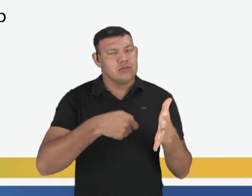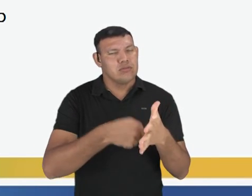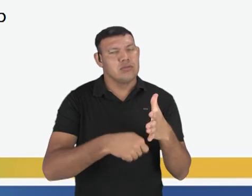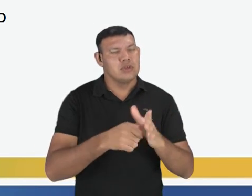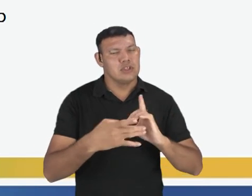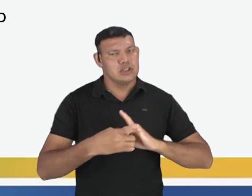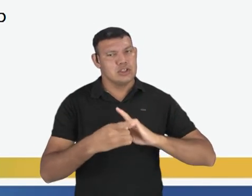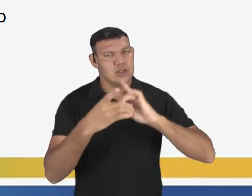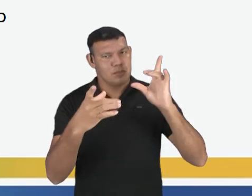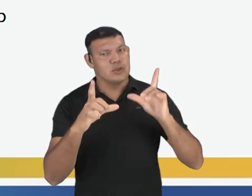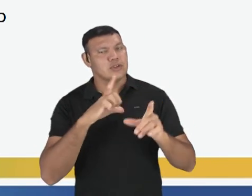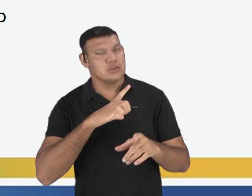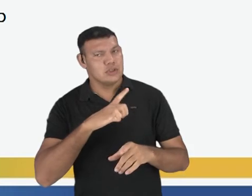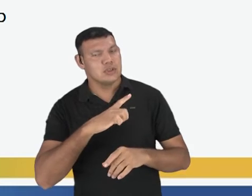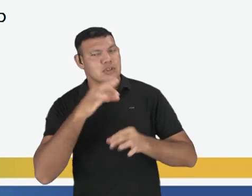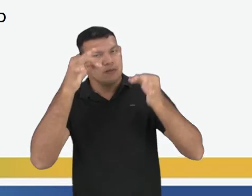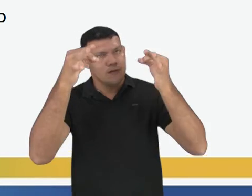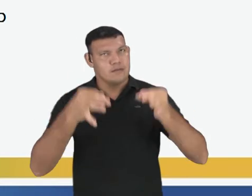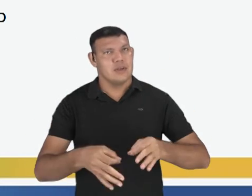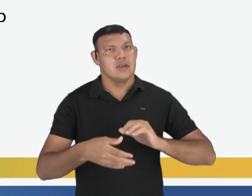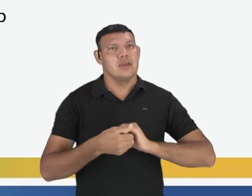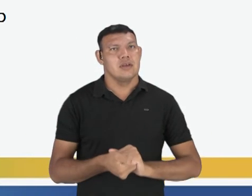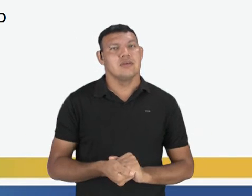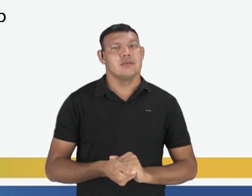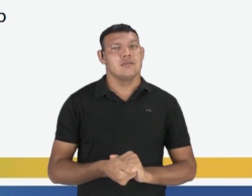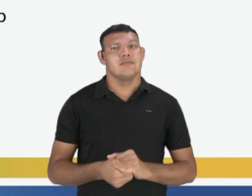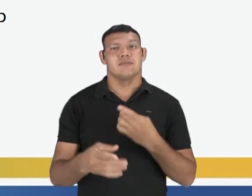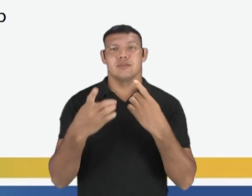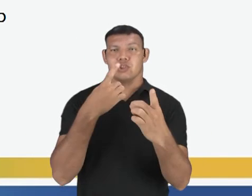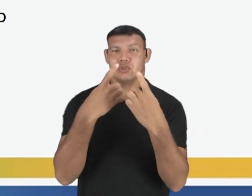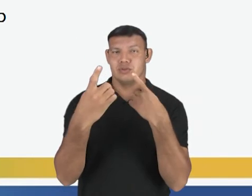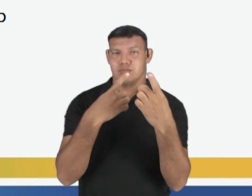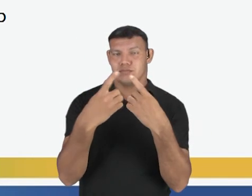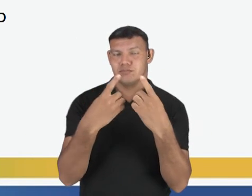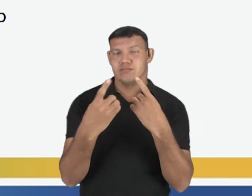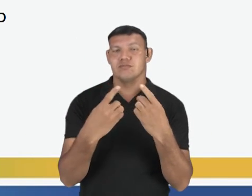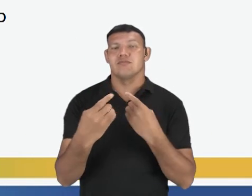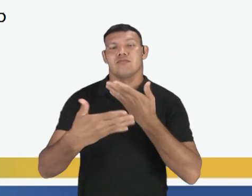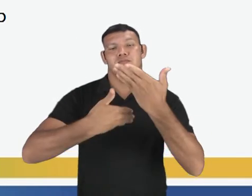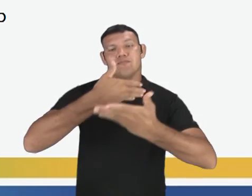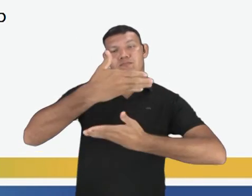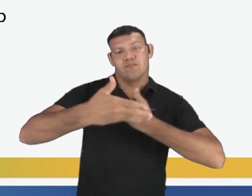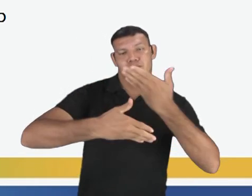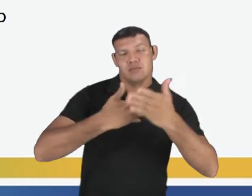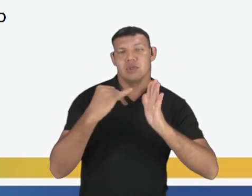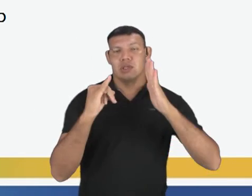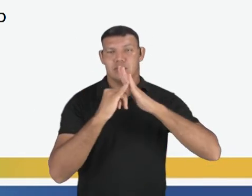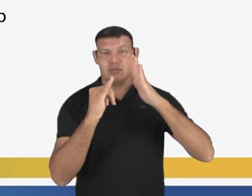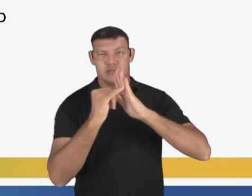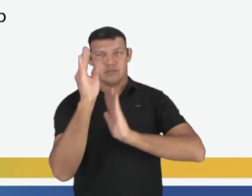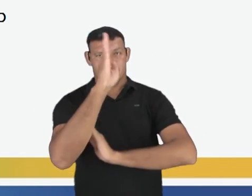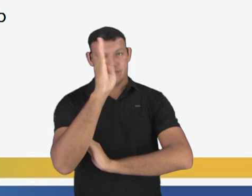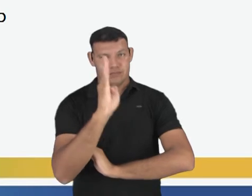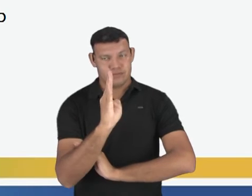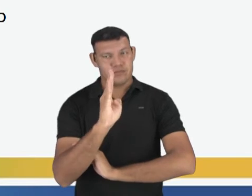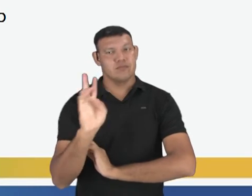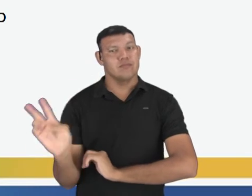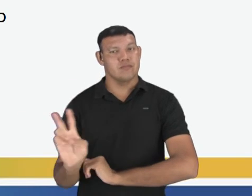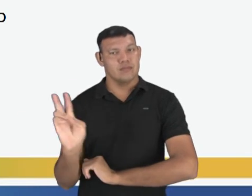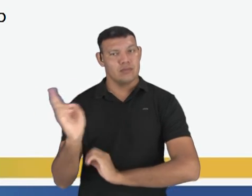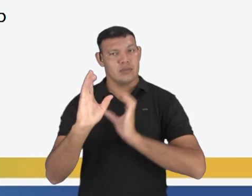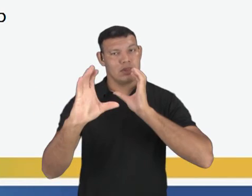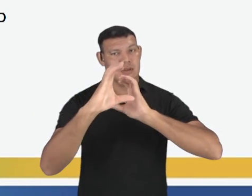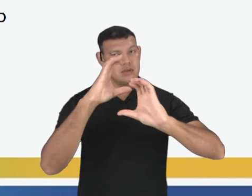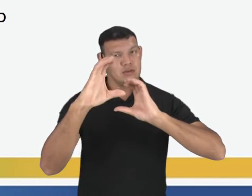fato, exercida. Primeiro, a busca do diálogo entre essas instituições brasileiras, né, a valorização da